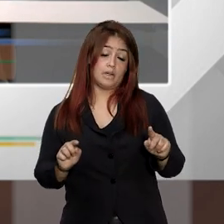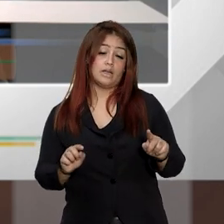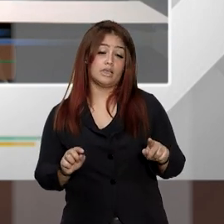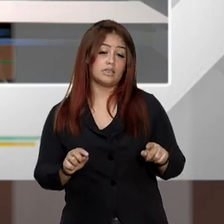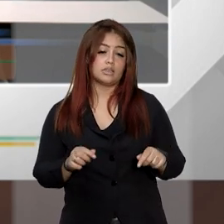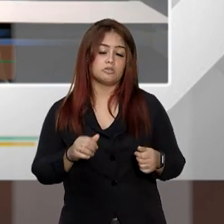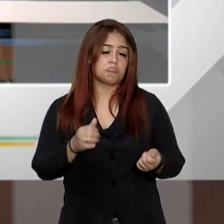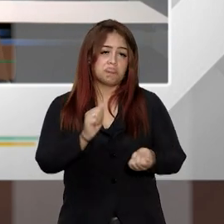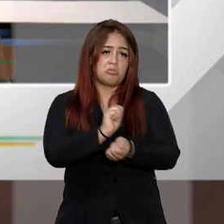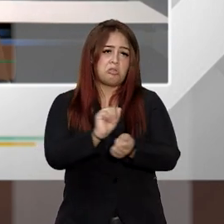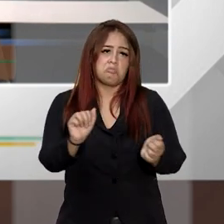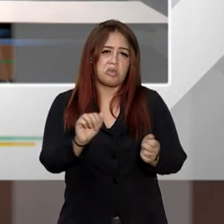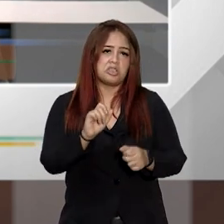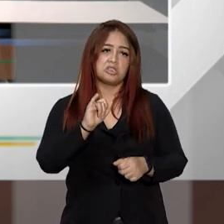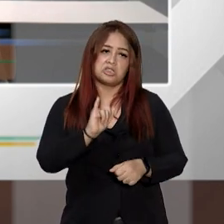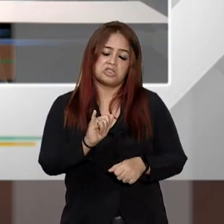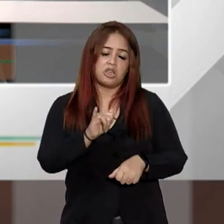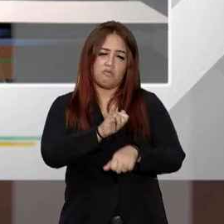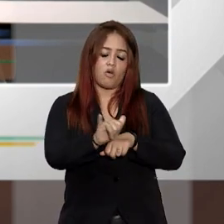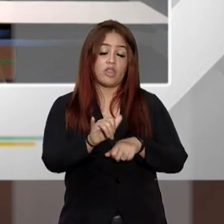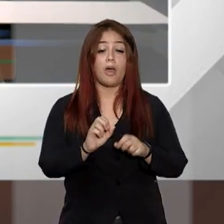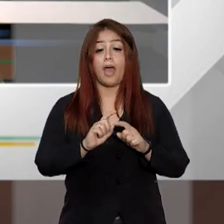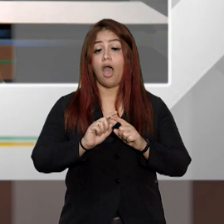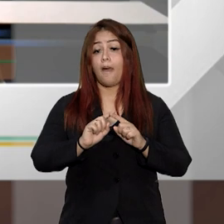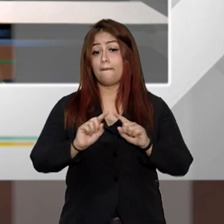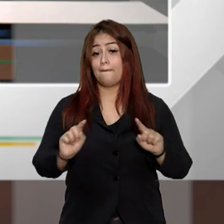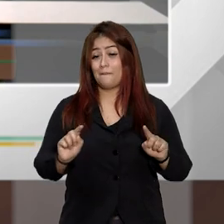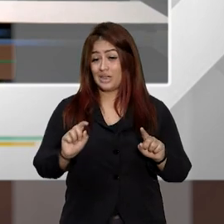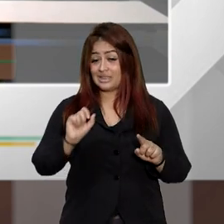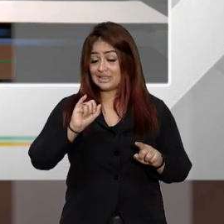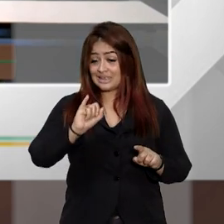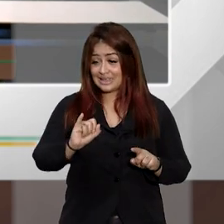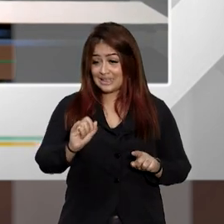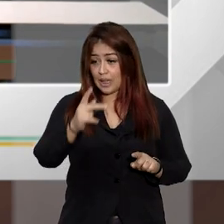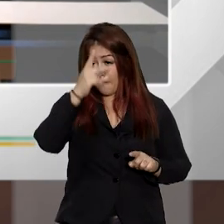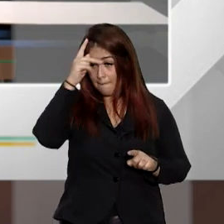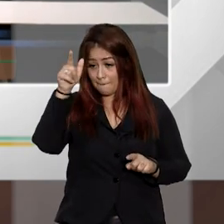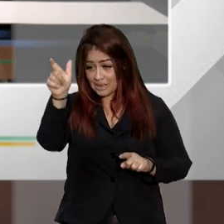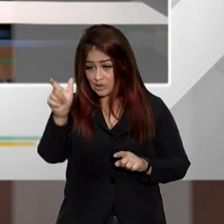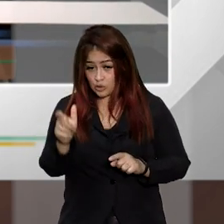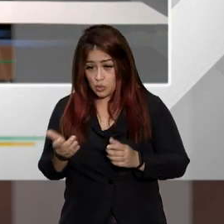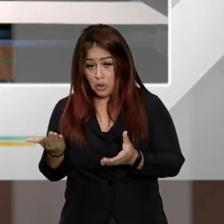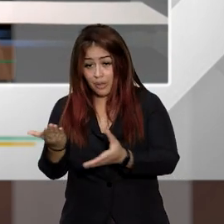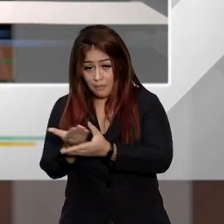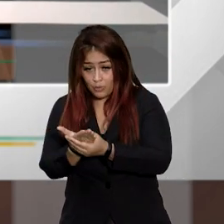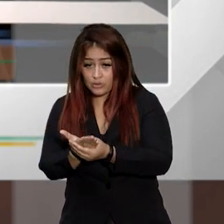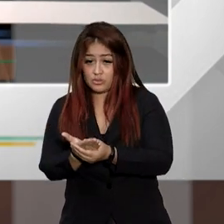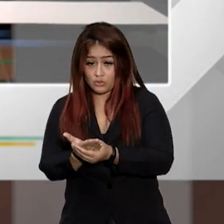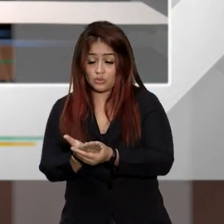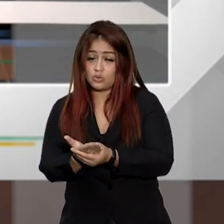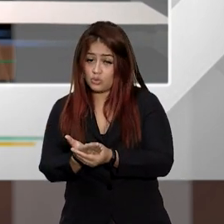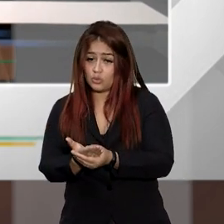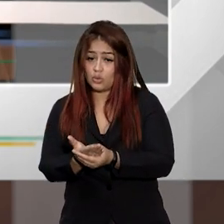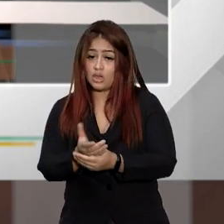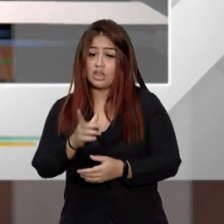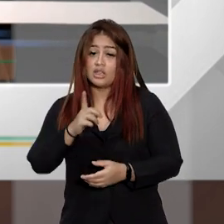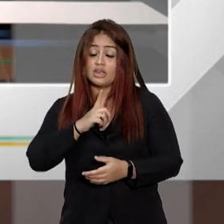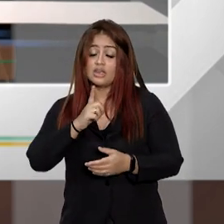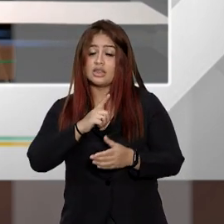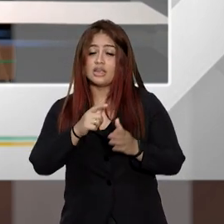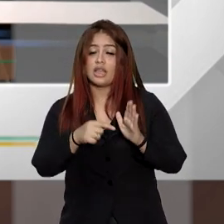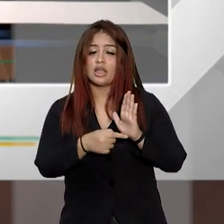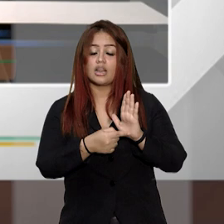dito, ela não impede que o processo prossiga. Agora, no caso da ausência da parte autora, a gente tem